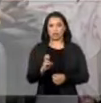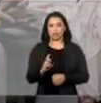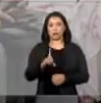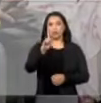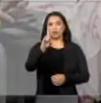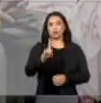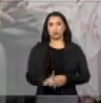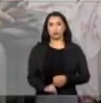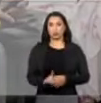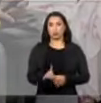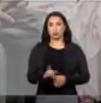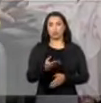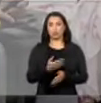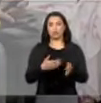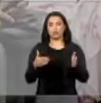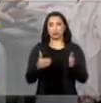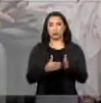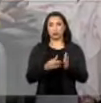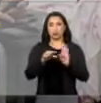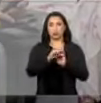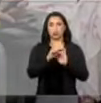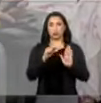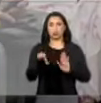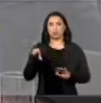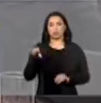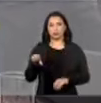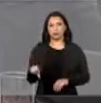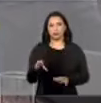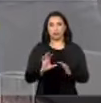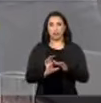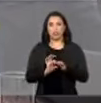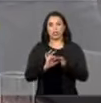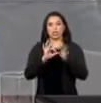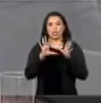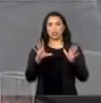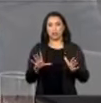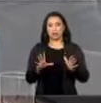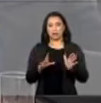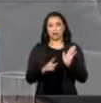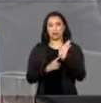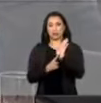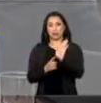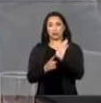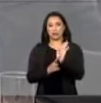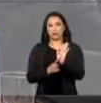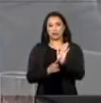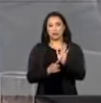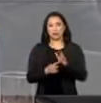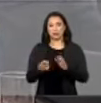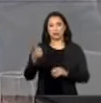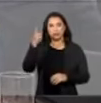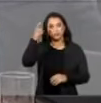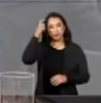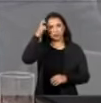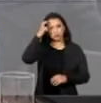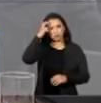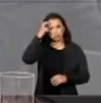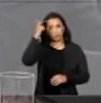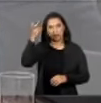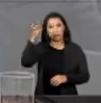coletivos, se estabeleceu o inciso 9º, é livre a expressão da atividade intelectual,